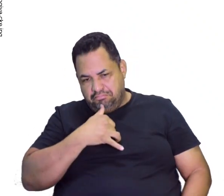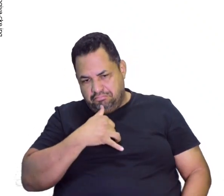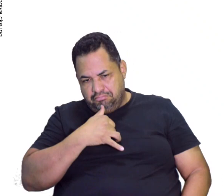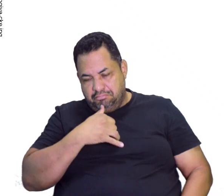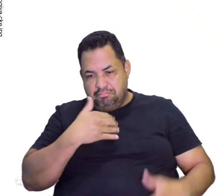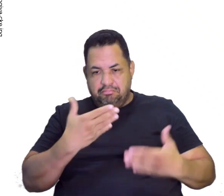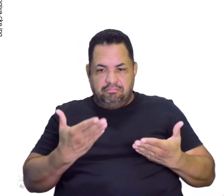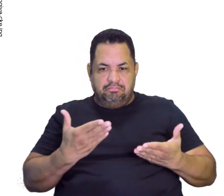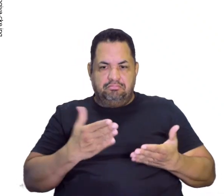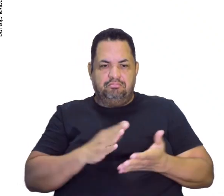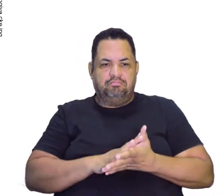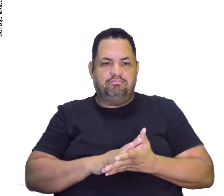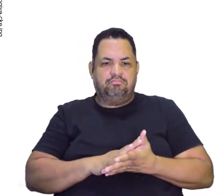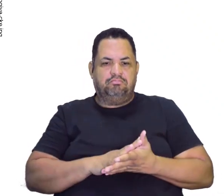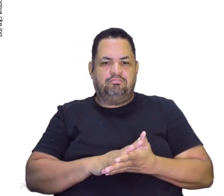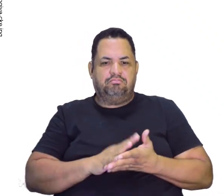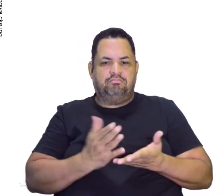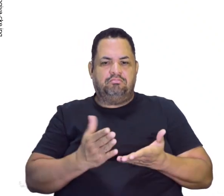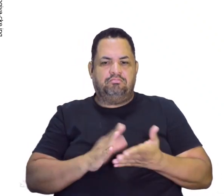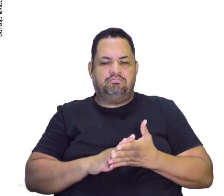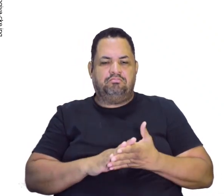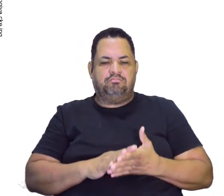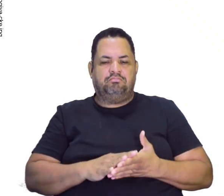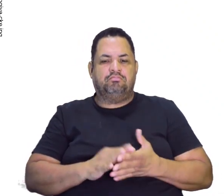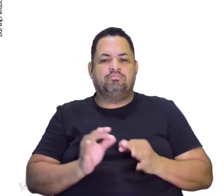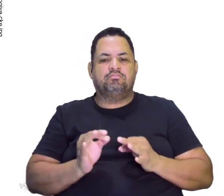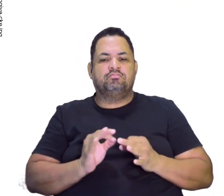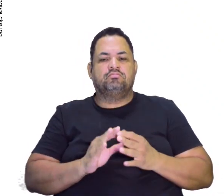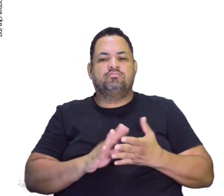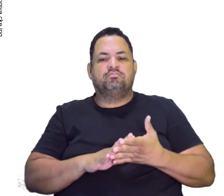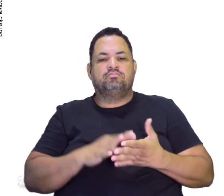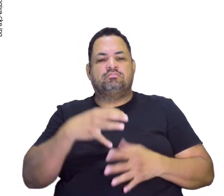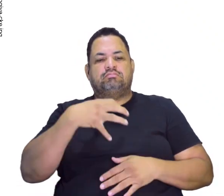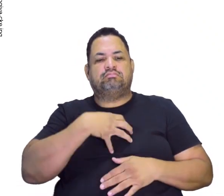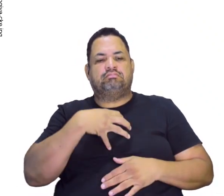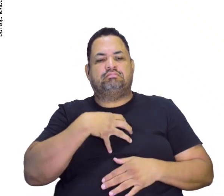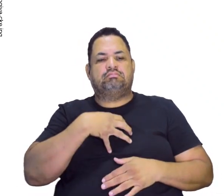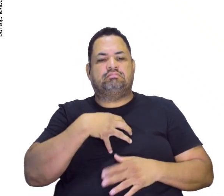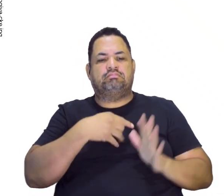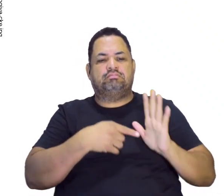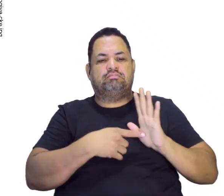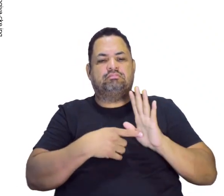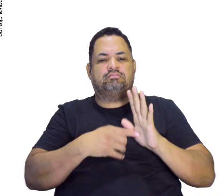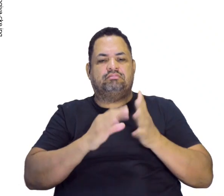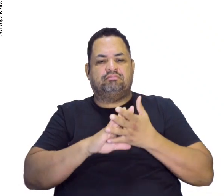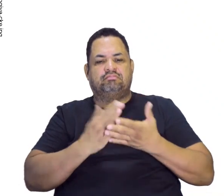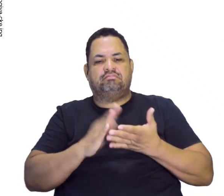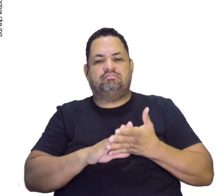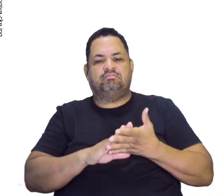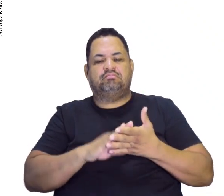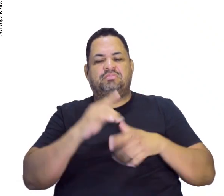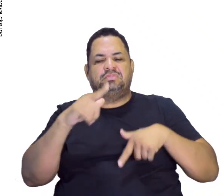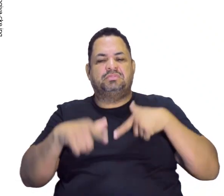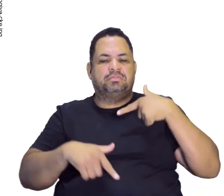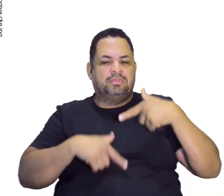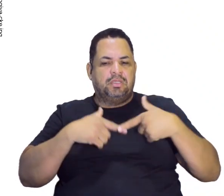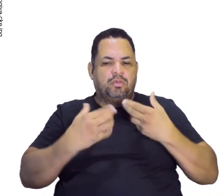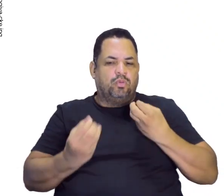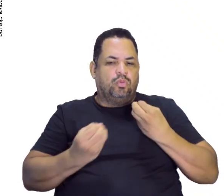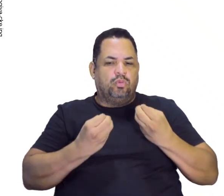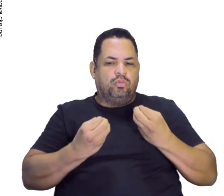alegria tristeza indiferença e cansaço esses sentimentos representam as péssimas condições de